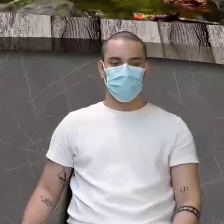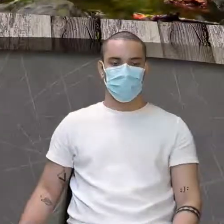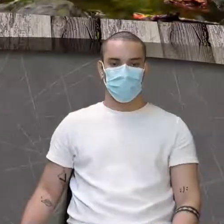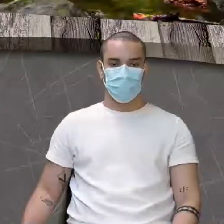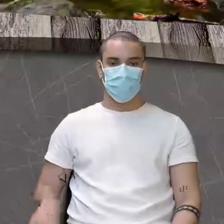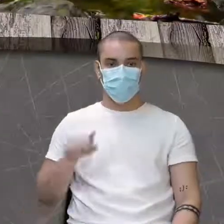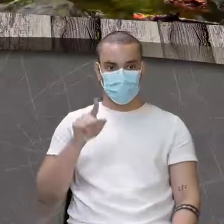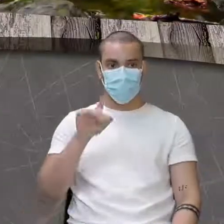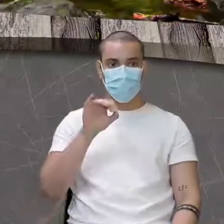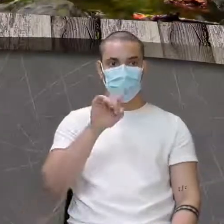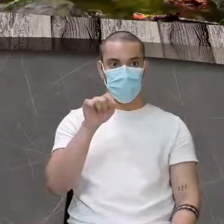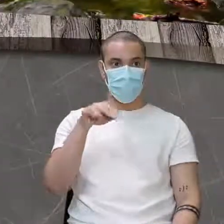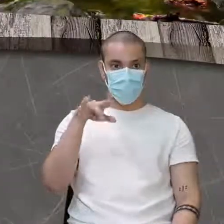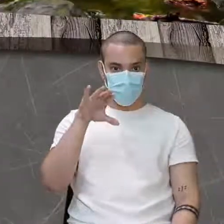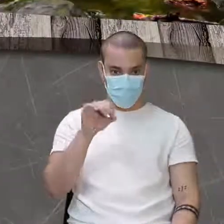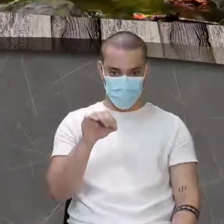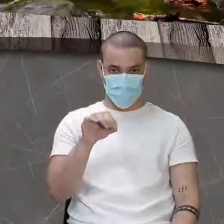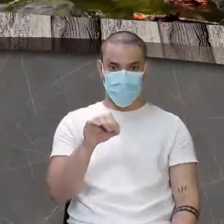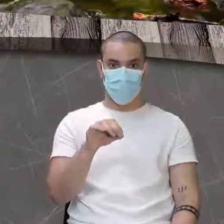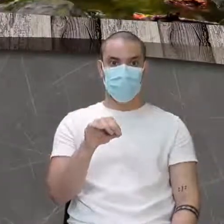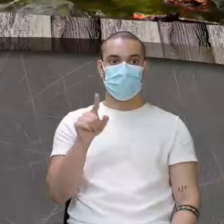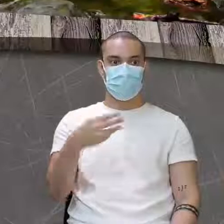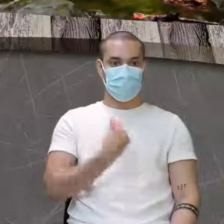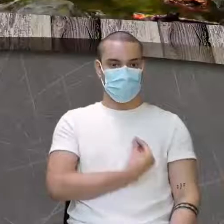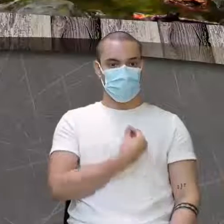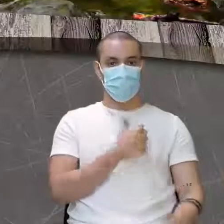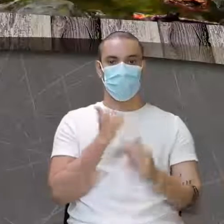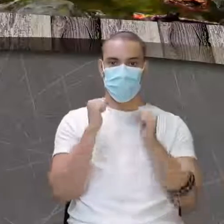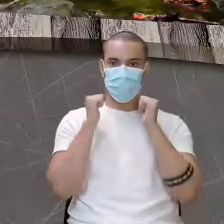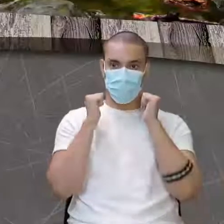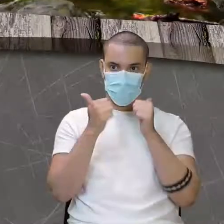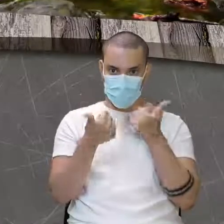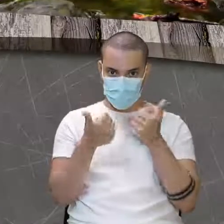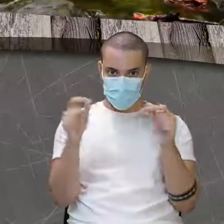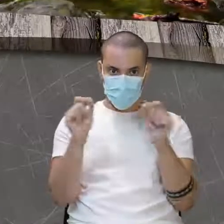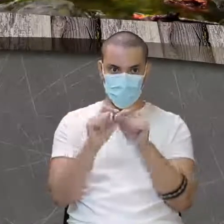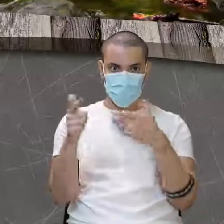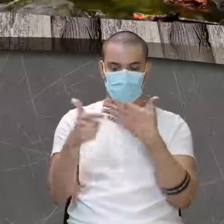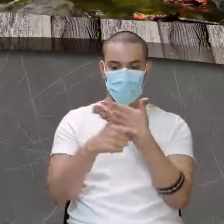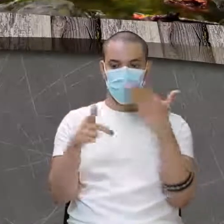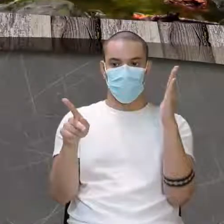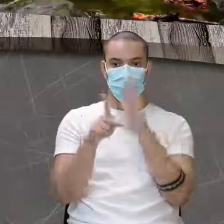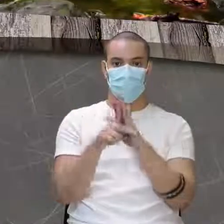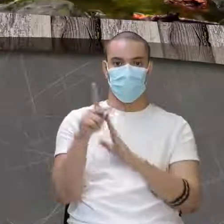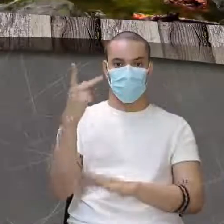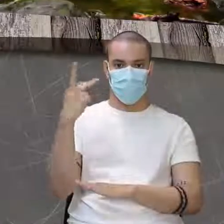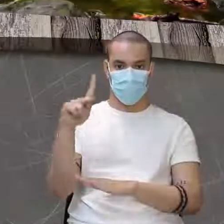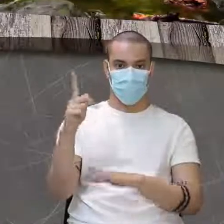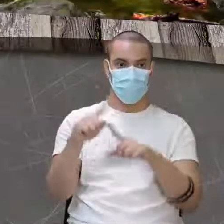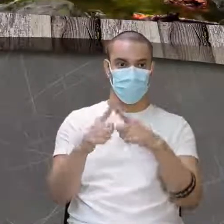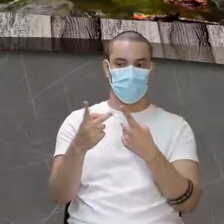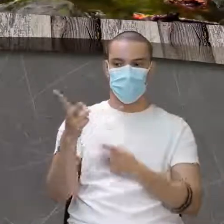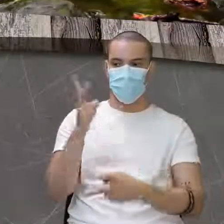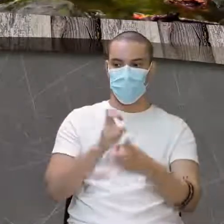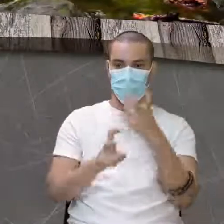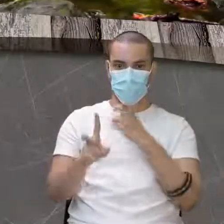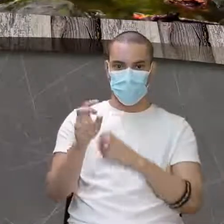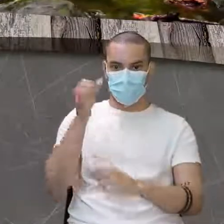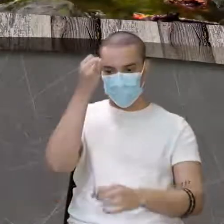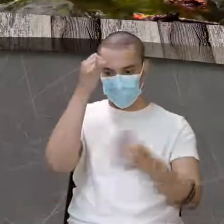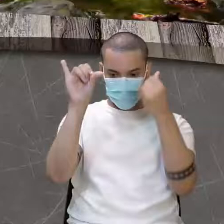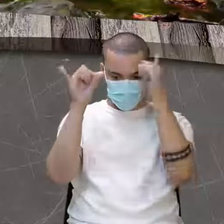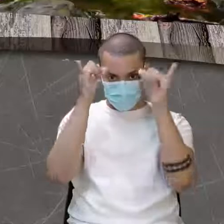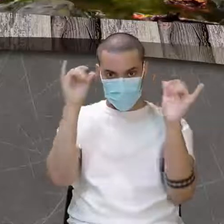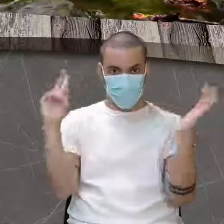esse ozônio, ele tá ali, beleza, tranquilo, está fazendo o papel dele. Então, ele retém, impede